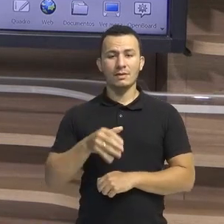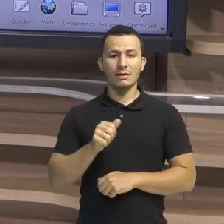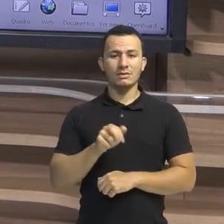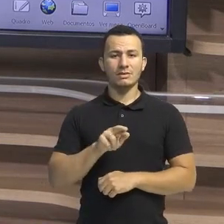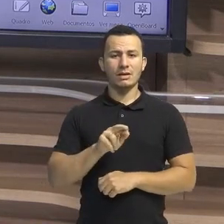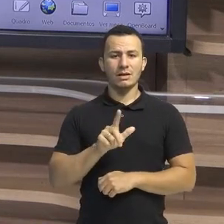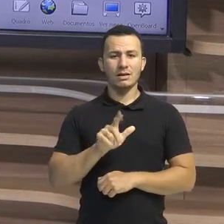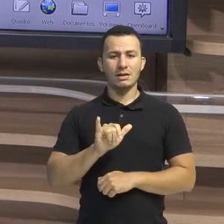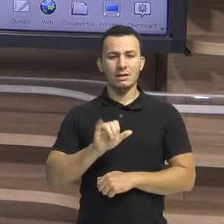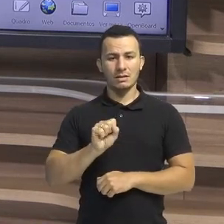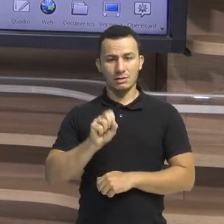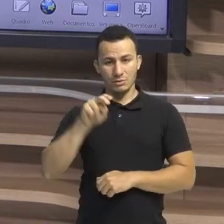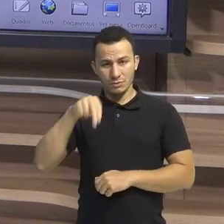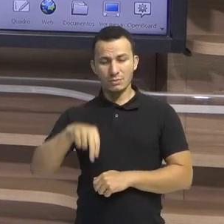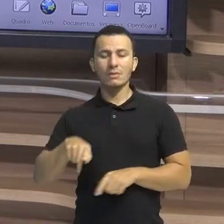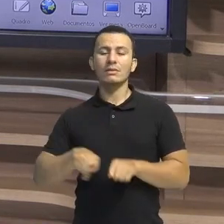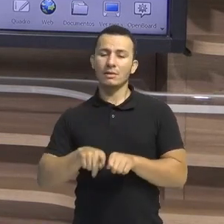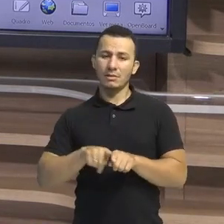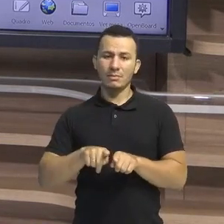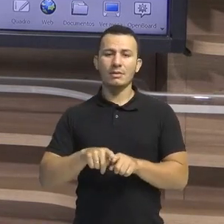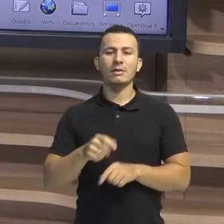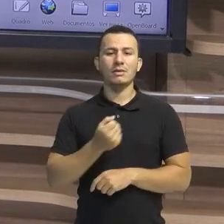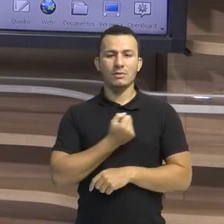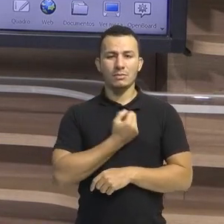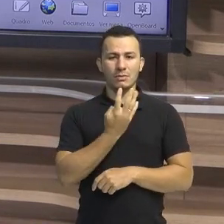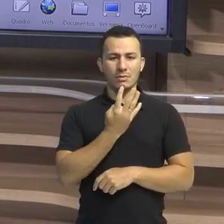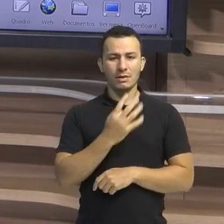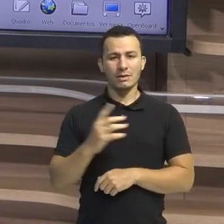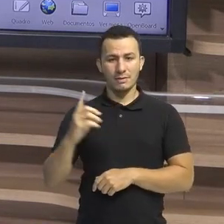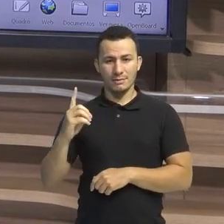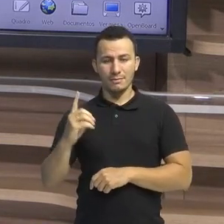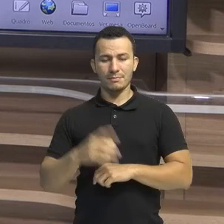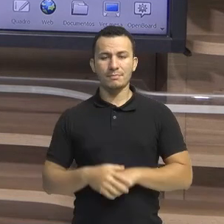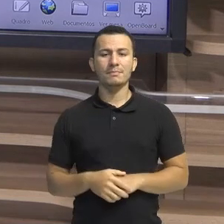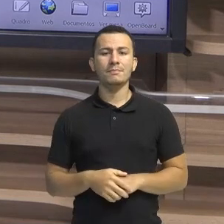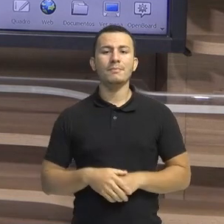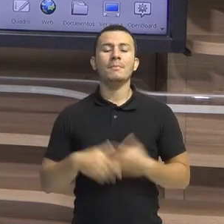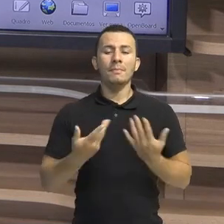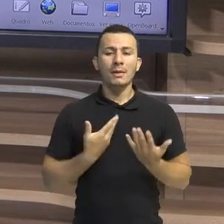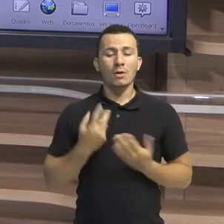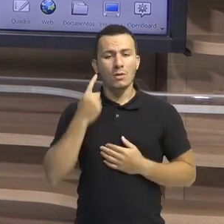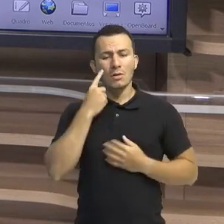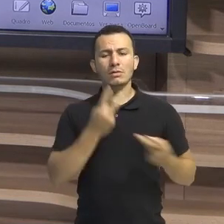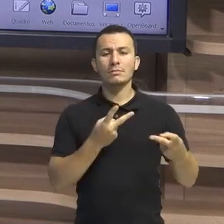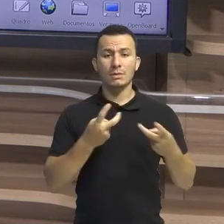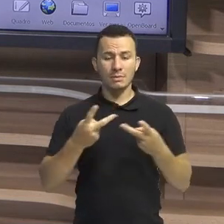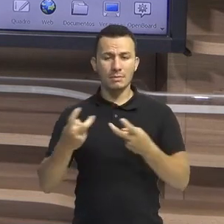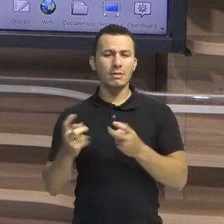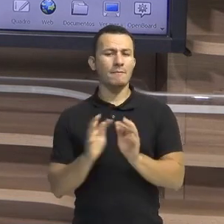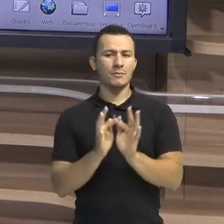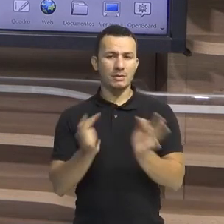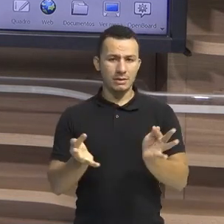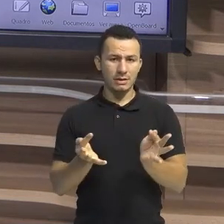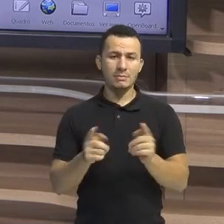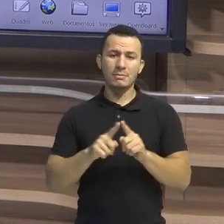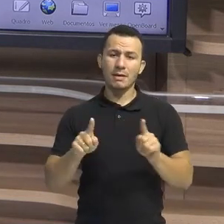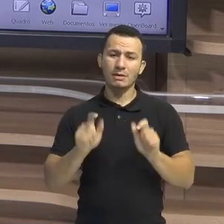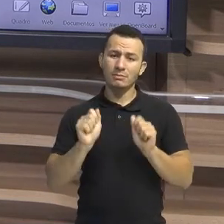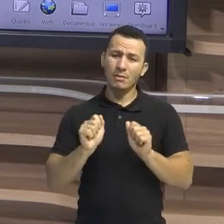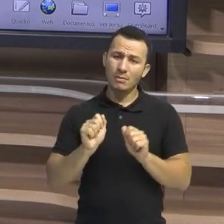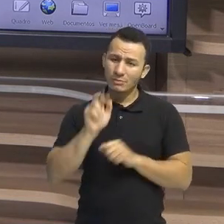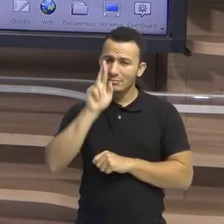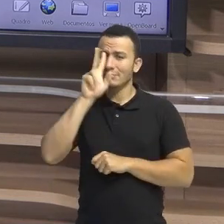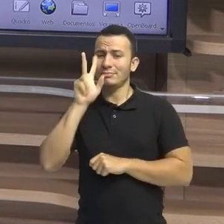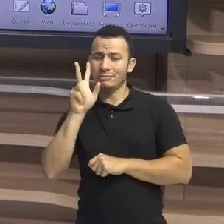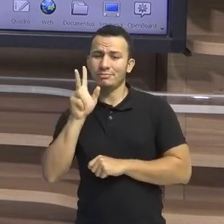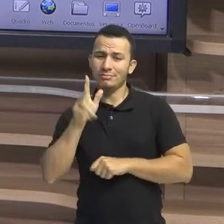as respostas já foram um pouco mais divergentes. Vamos analisar direitinho essa analogia. Ela é bem simples, mas pode acabar tendo um